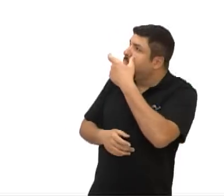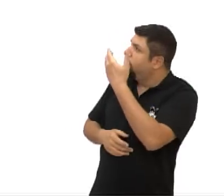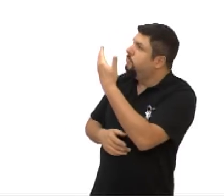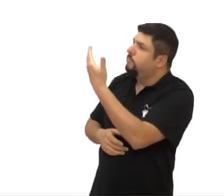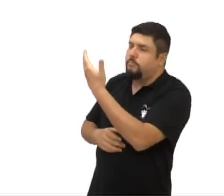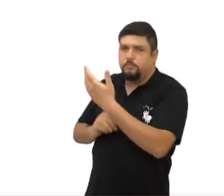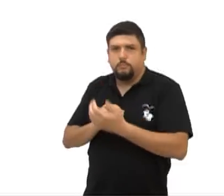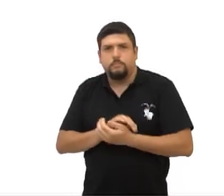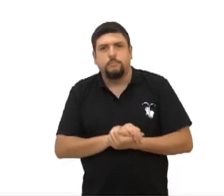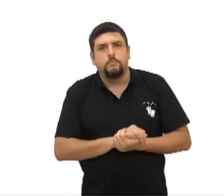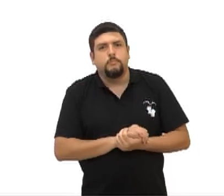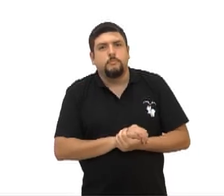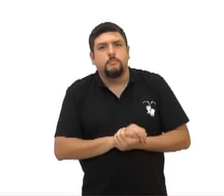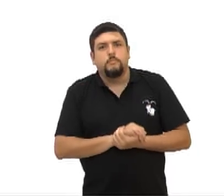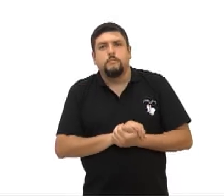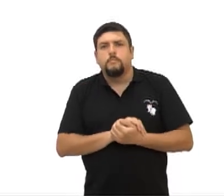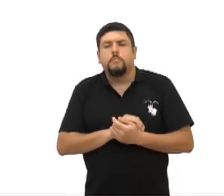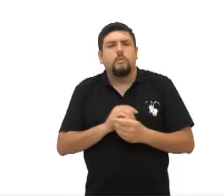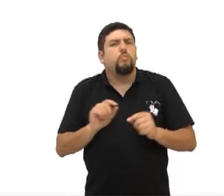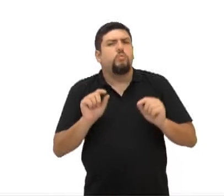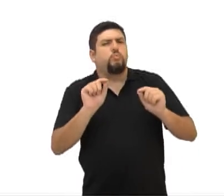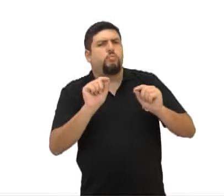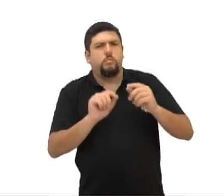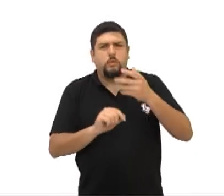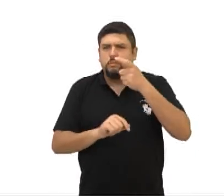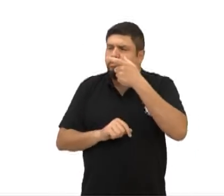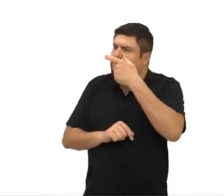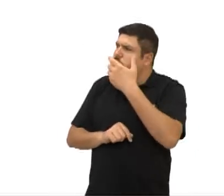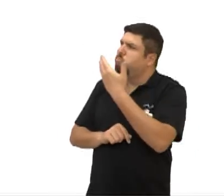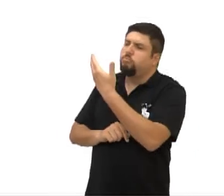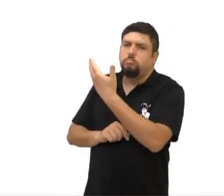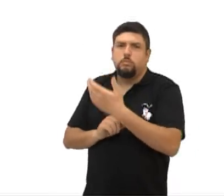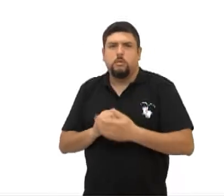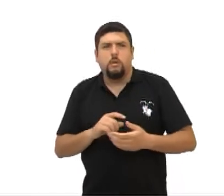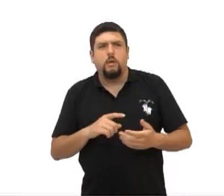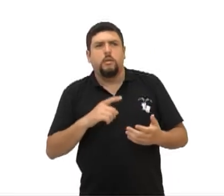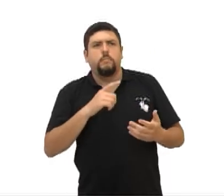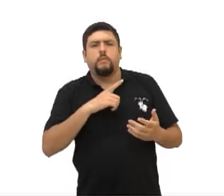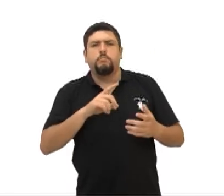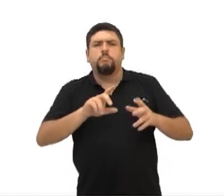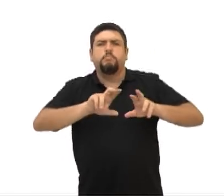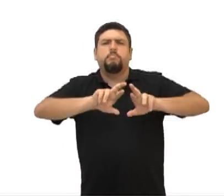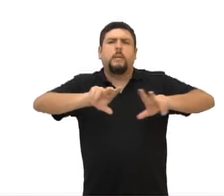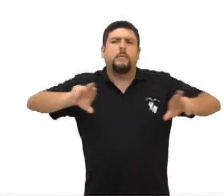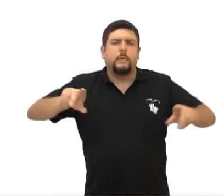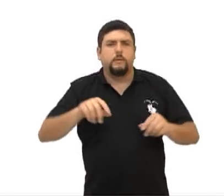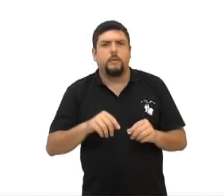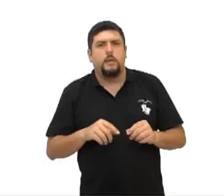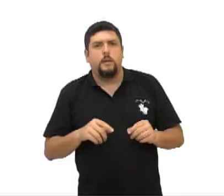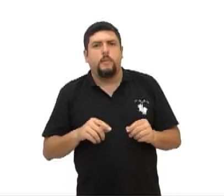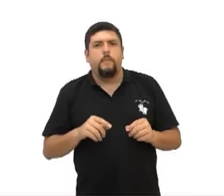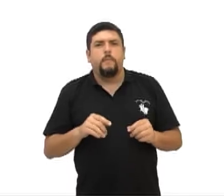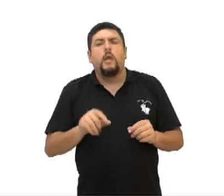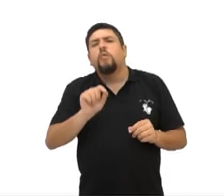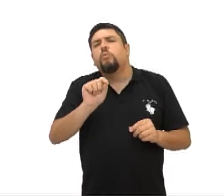imagem sugestiva, né, de gráficos, de modelos gráficos, né? Então, tem aqueles